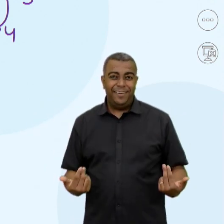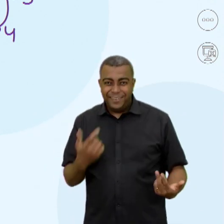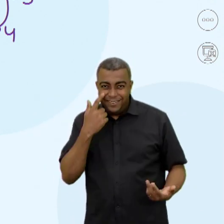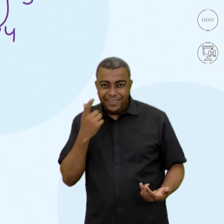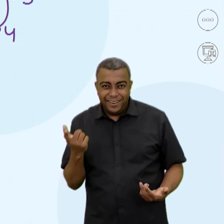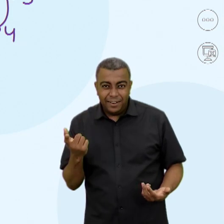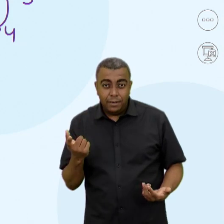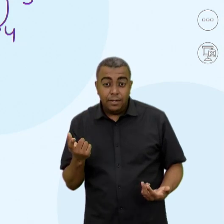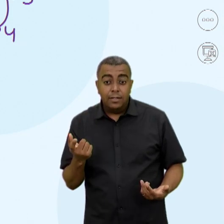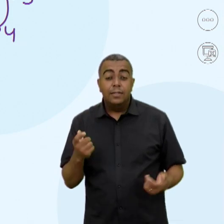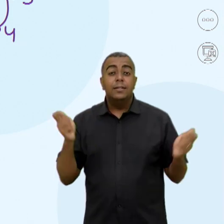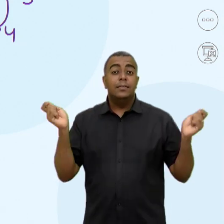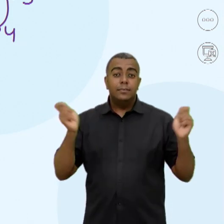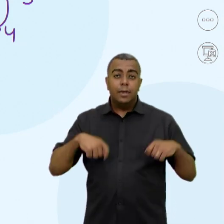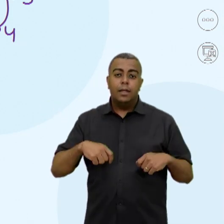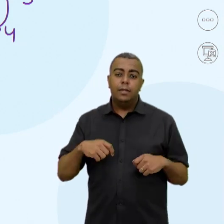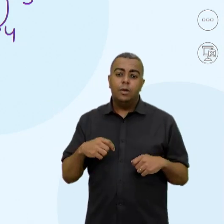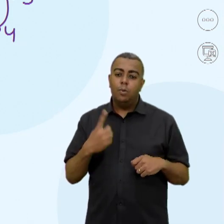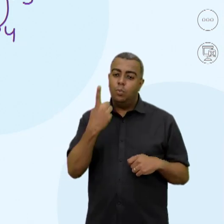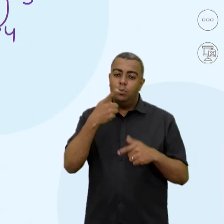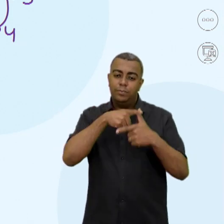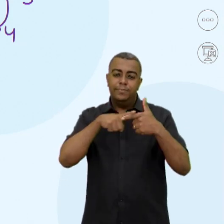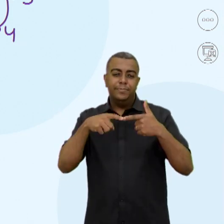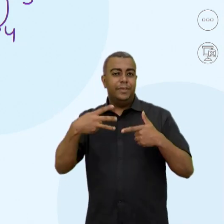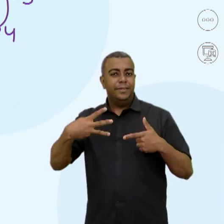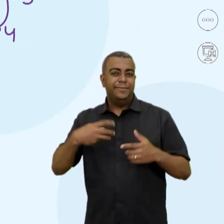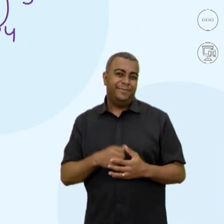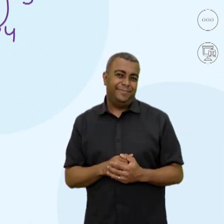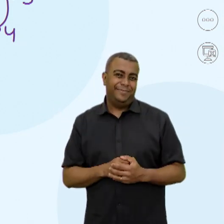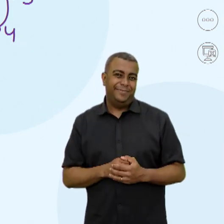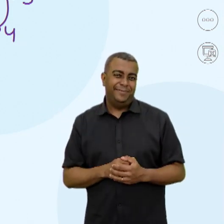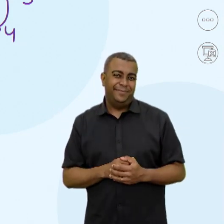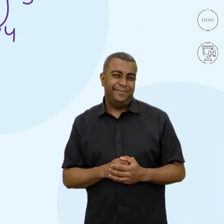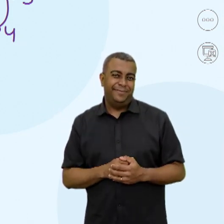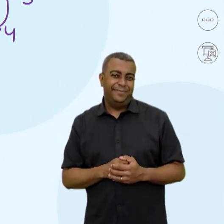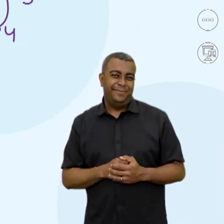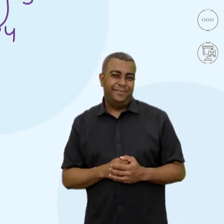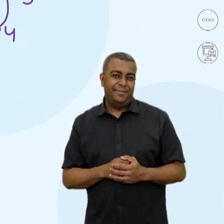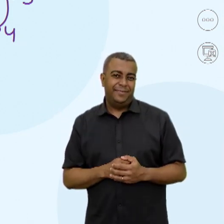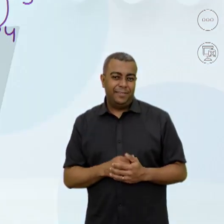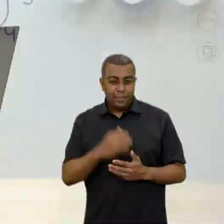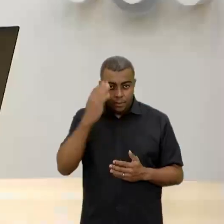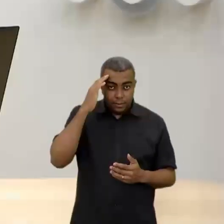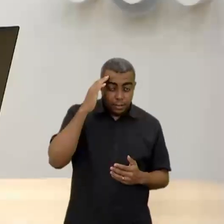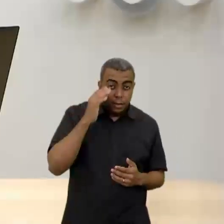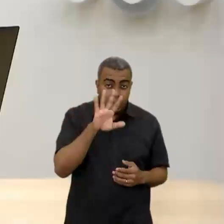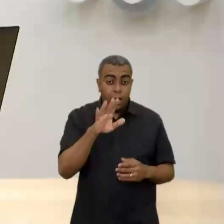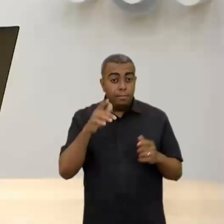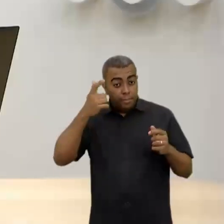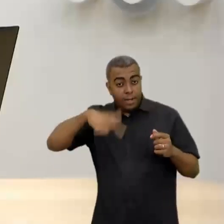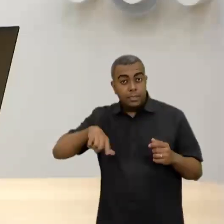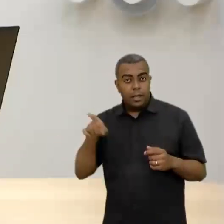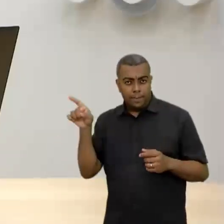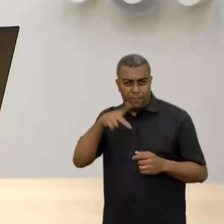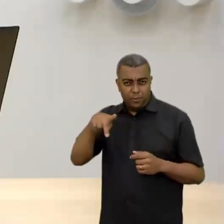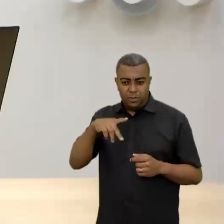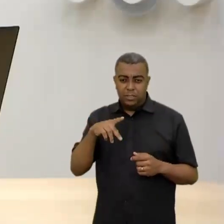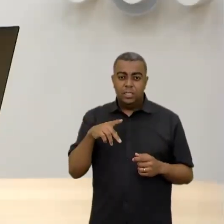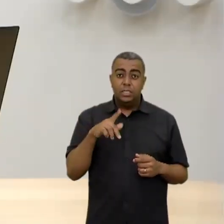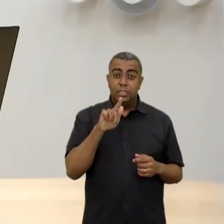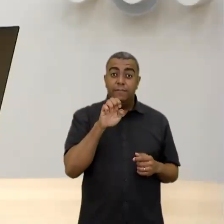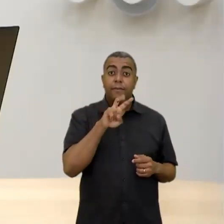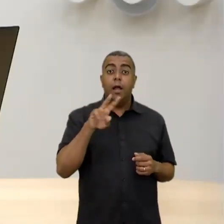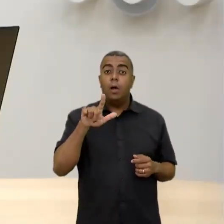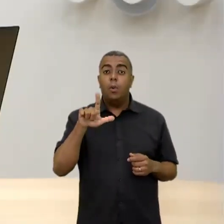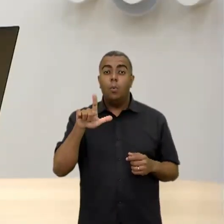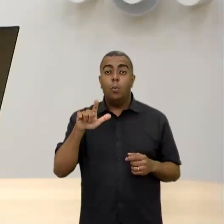apresentada, a razão de semelhança aí é 1/3. Isso mesmo. E ainda nós podemos mostrar como o professor Gerval mandou pra gente lá no